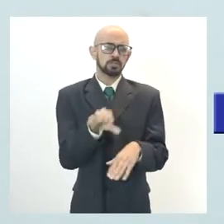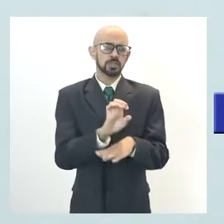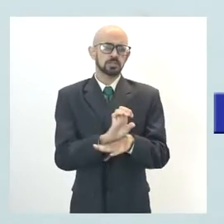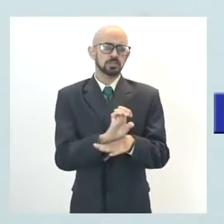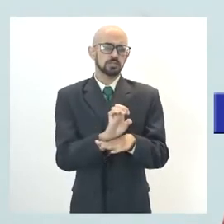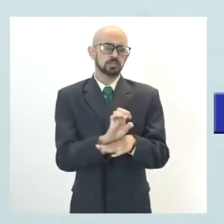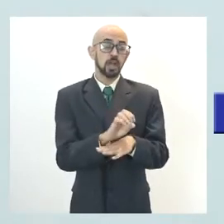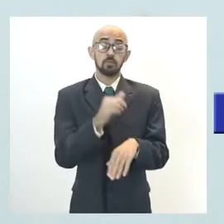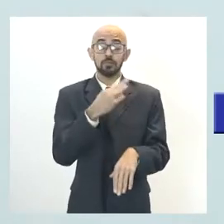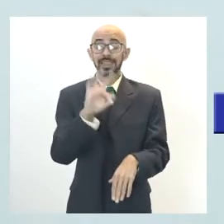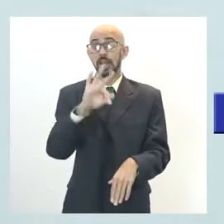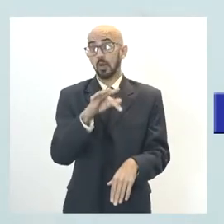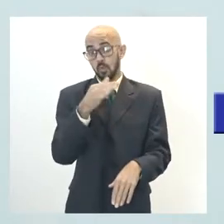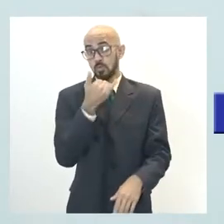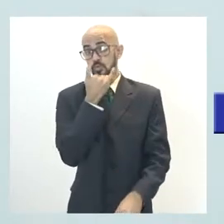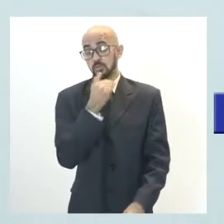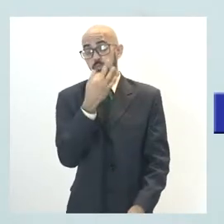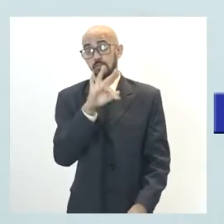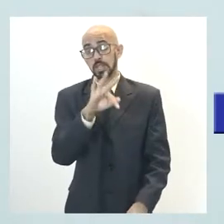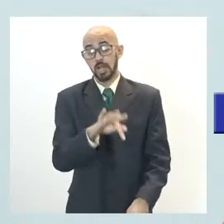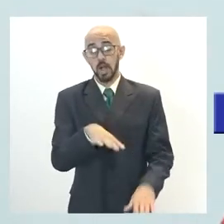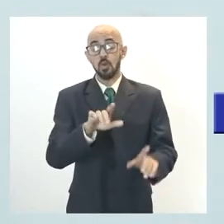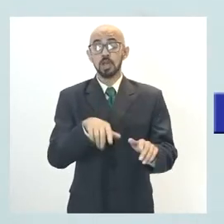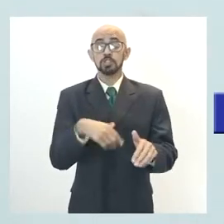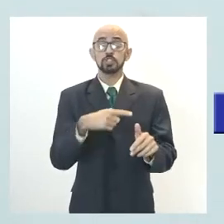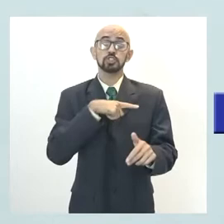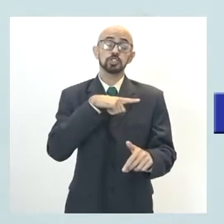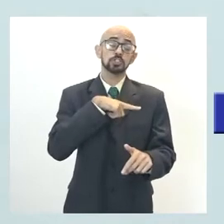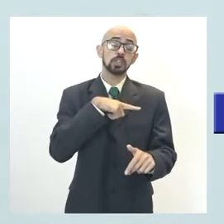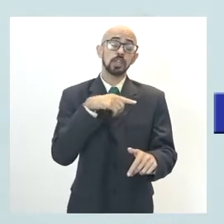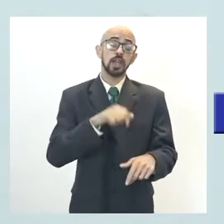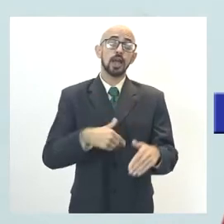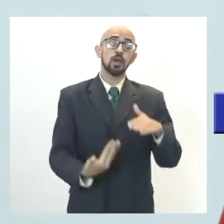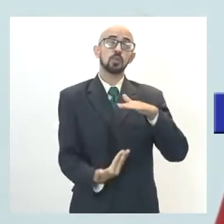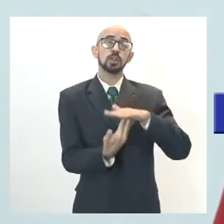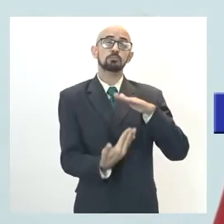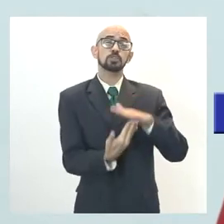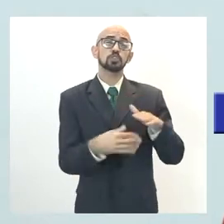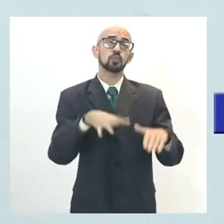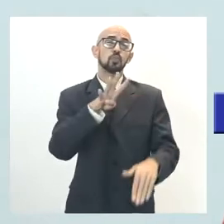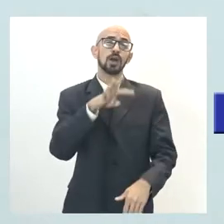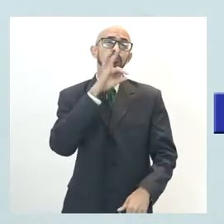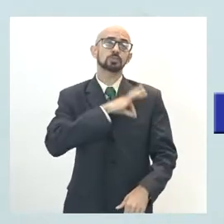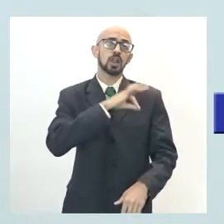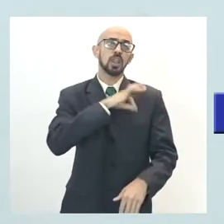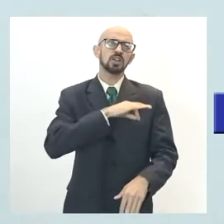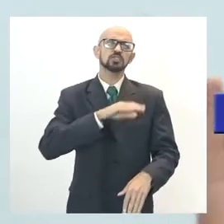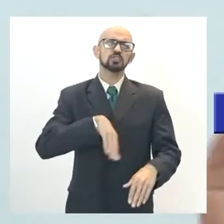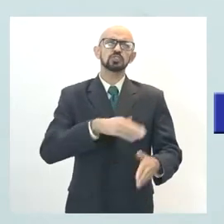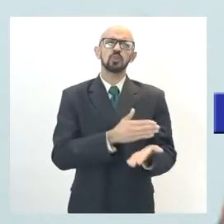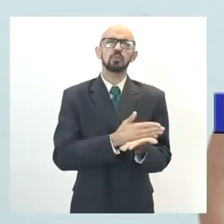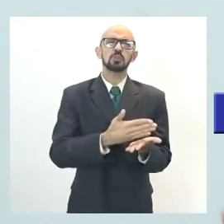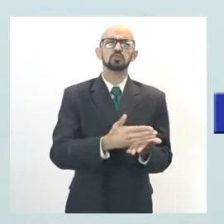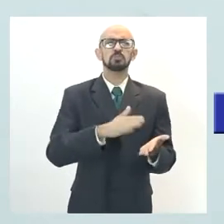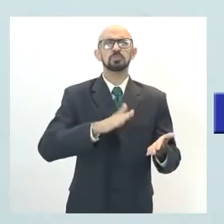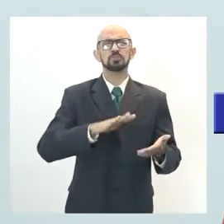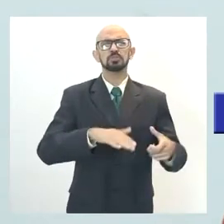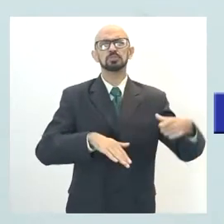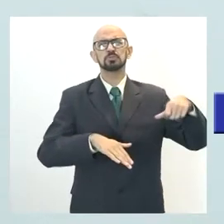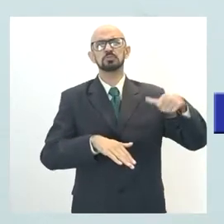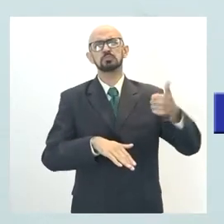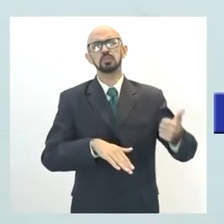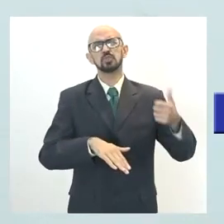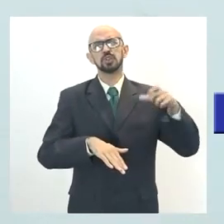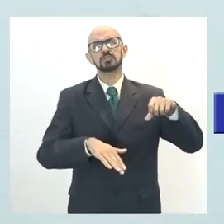recebemos até quatro salários mínimos E isso se não tem mais ou menos desde há 35 nessa média de